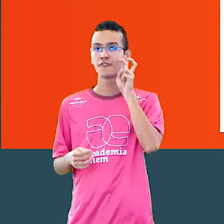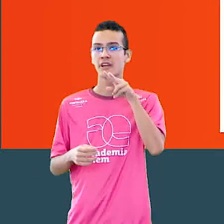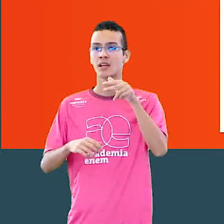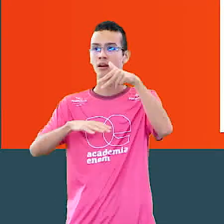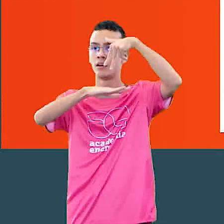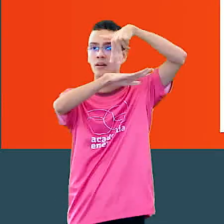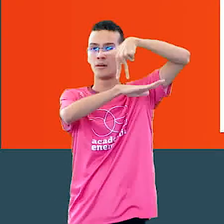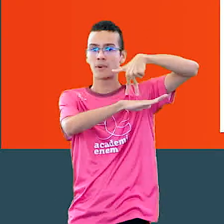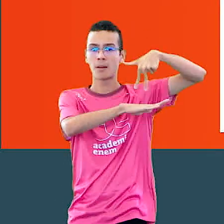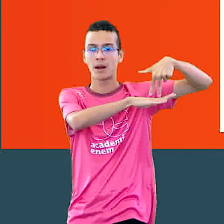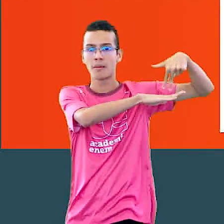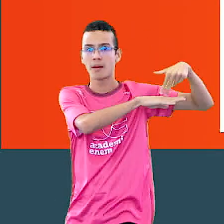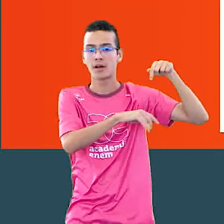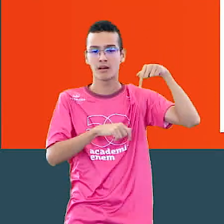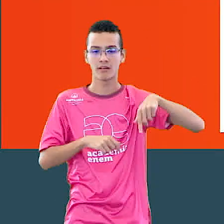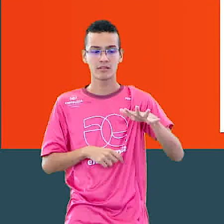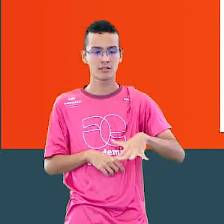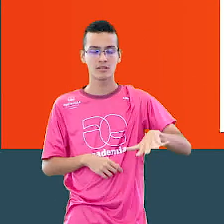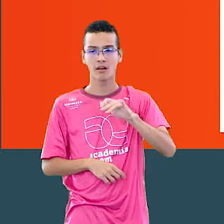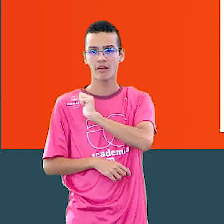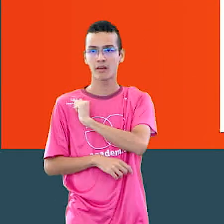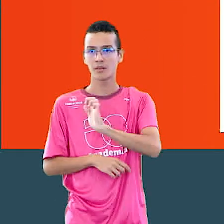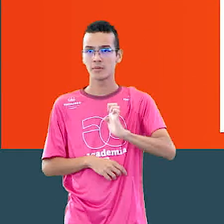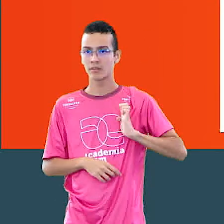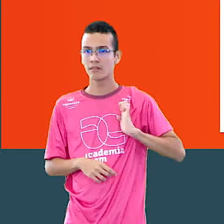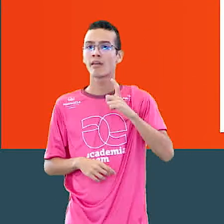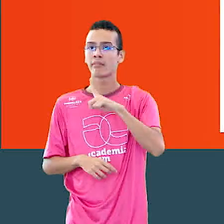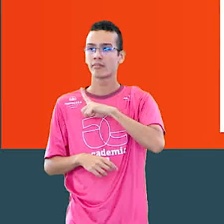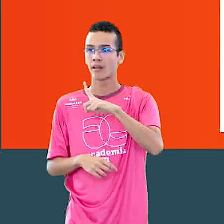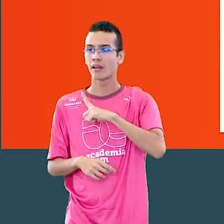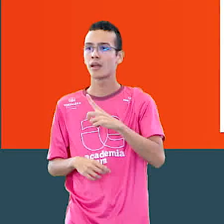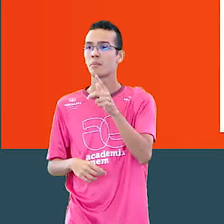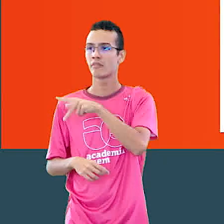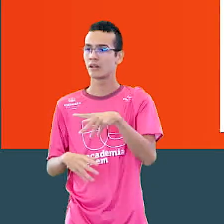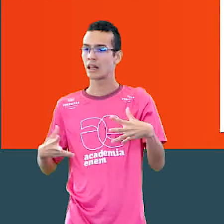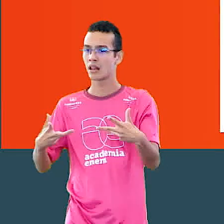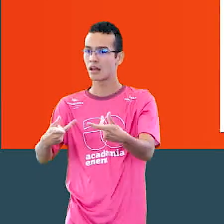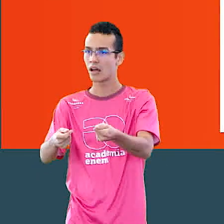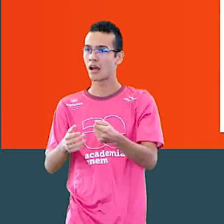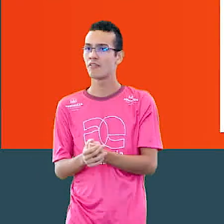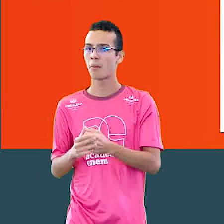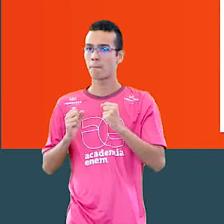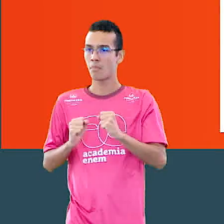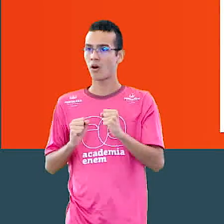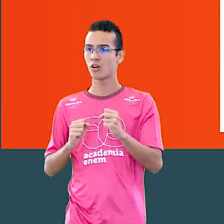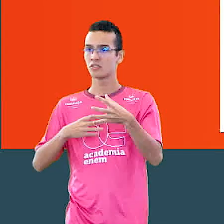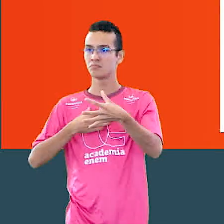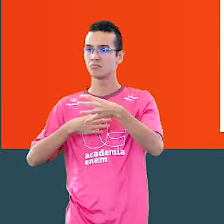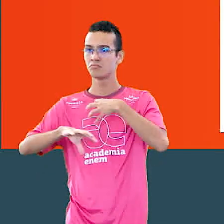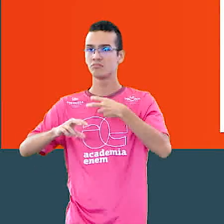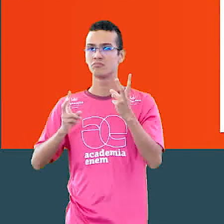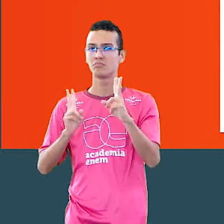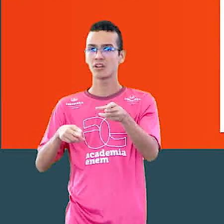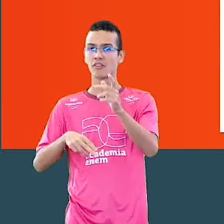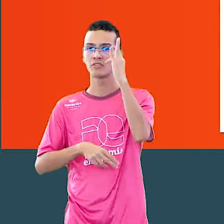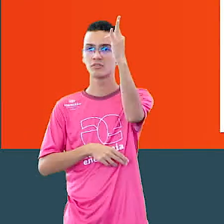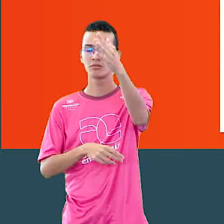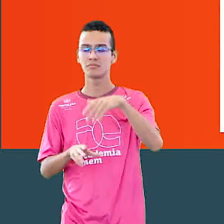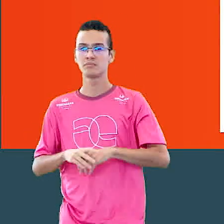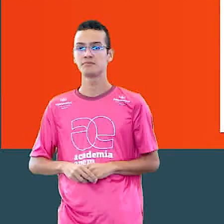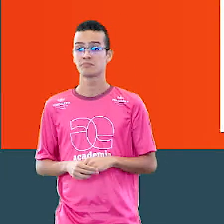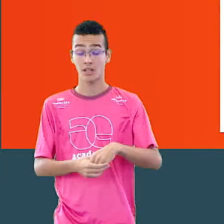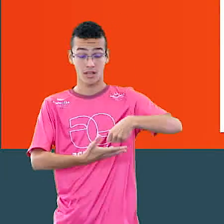tá? Quem sabe? Pensem um pouquinho sobre isso. E vamos lá, o que é essa bolsa? É